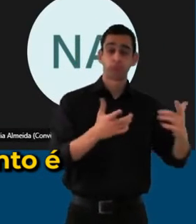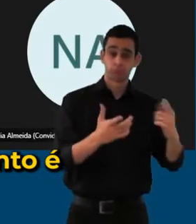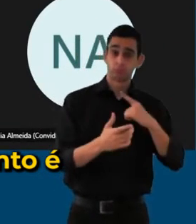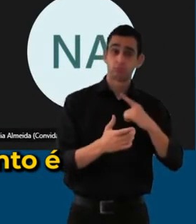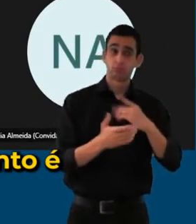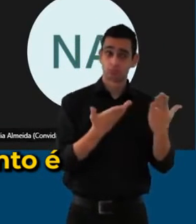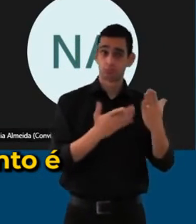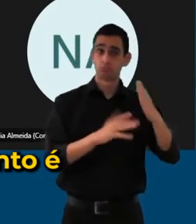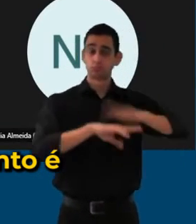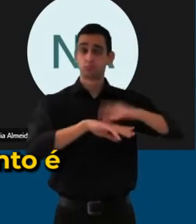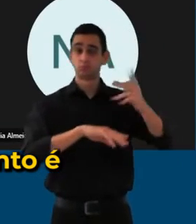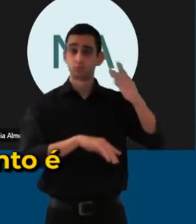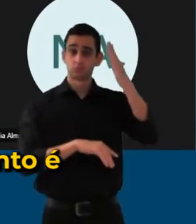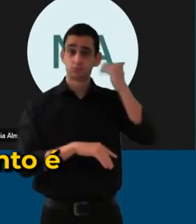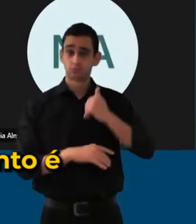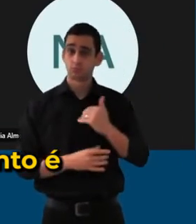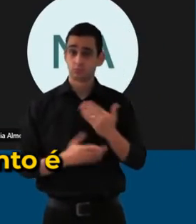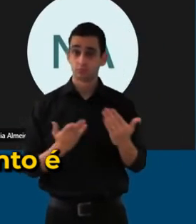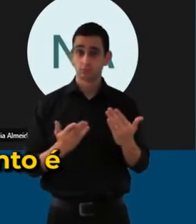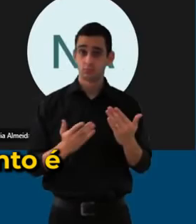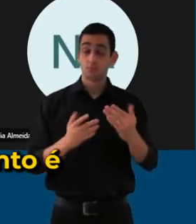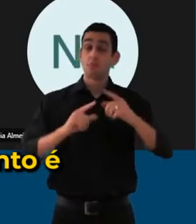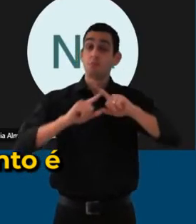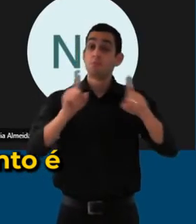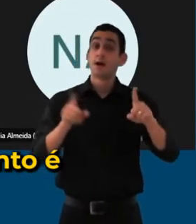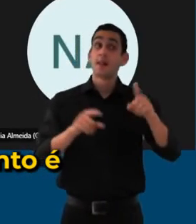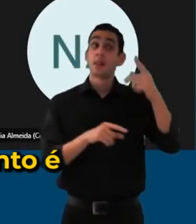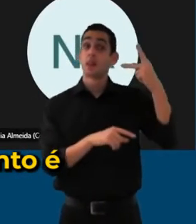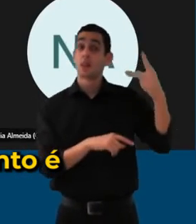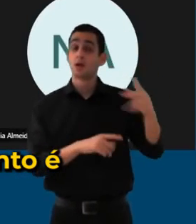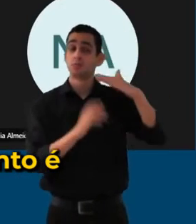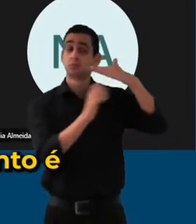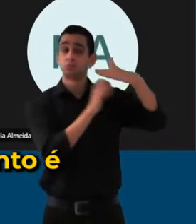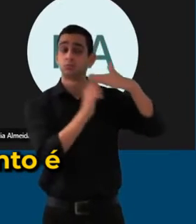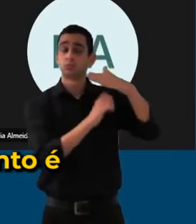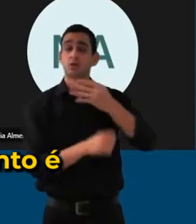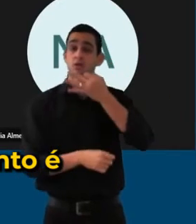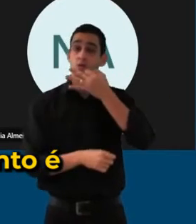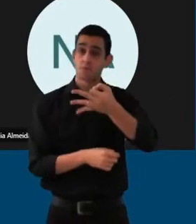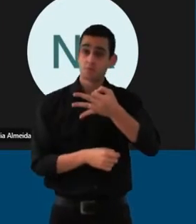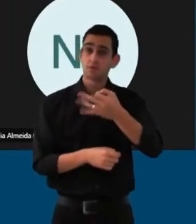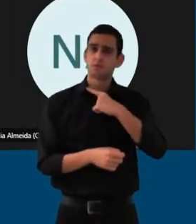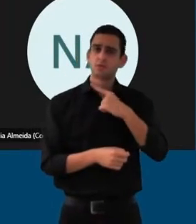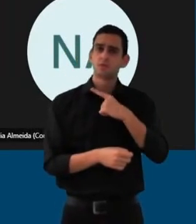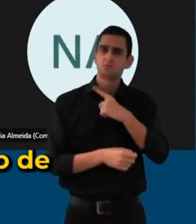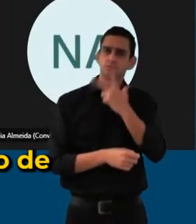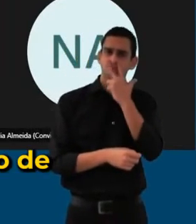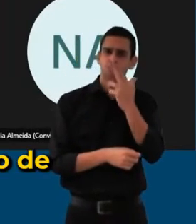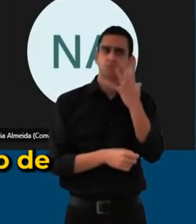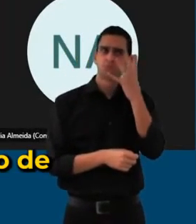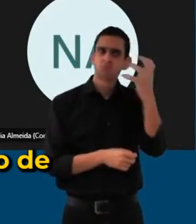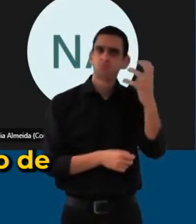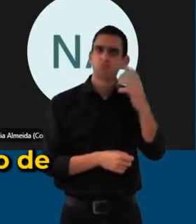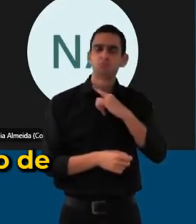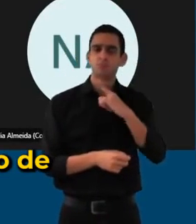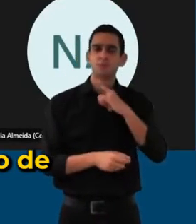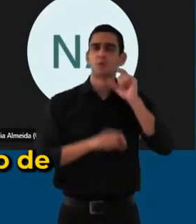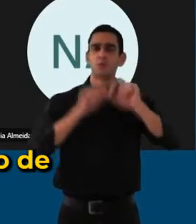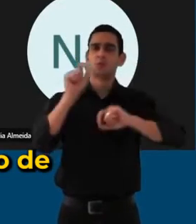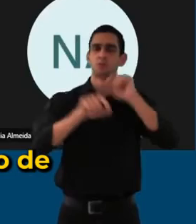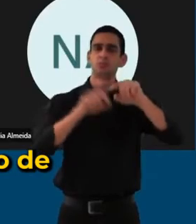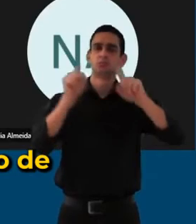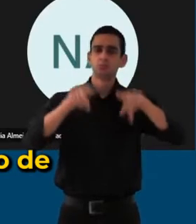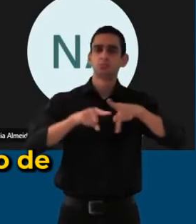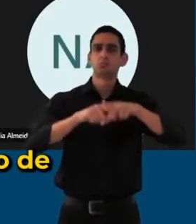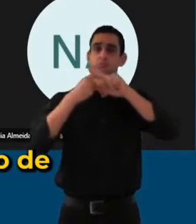ponto aí, me parece que o argumento é bastante atraente. Essa recuperação